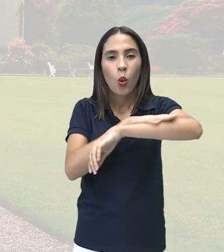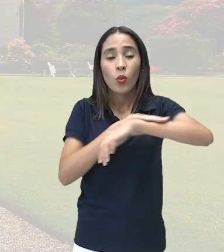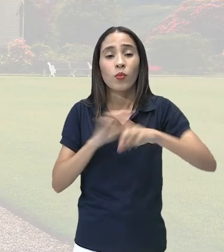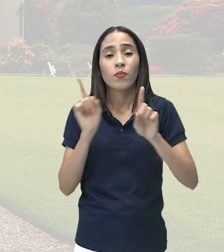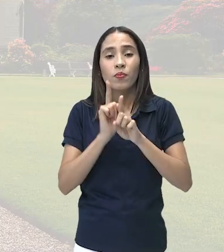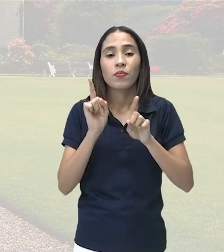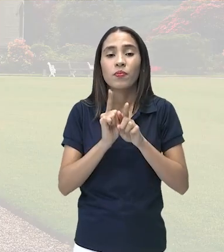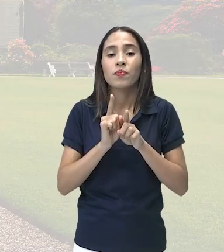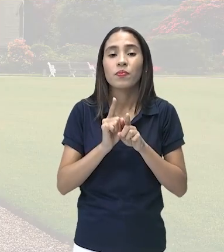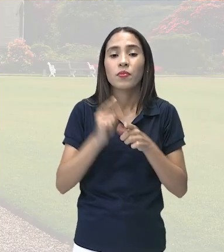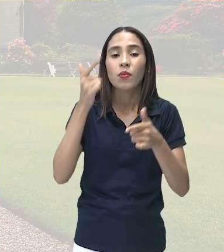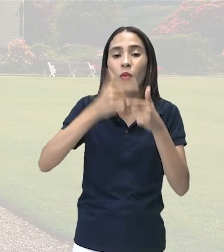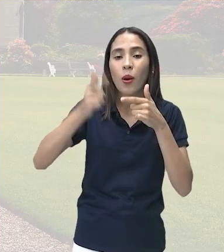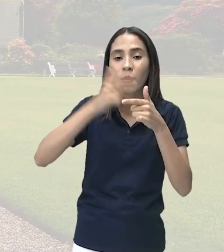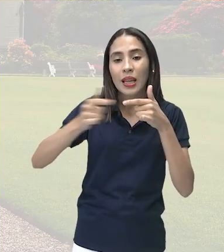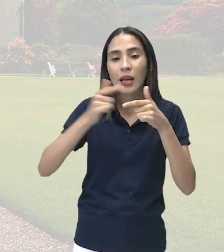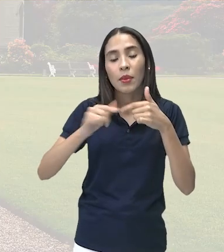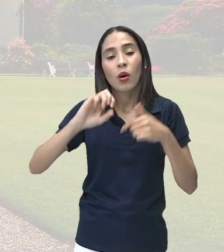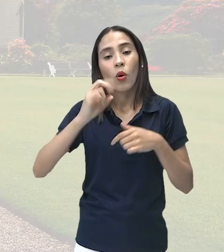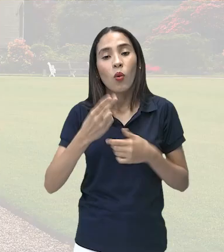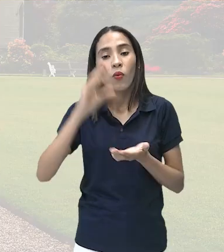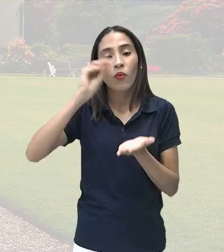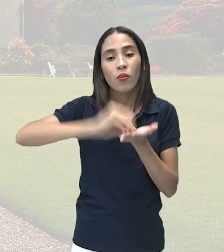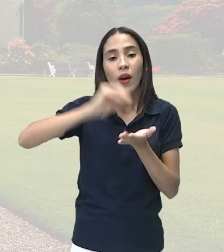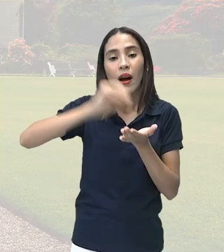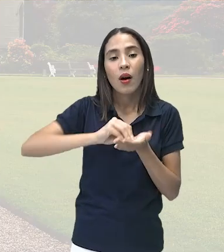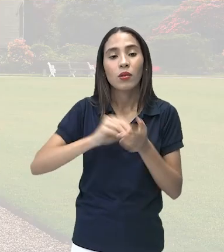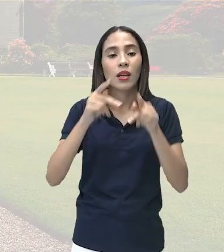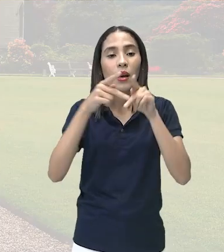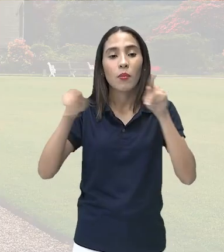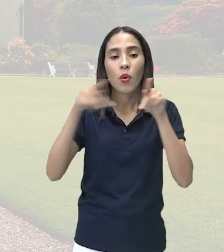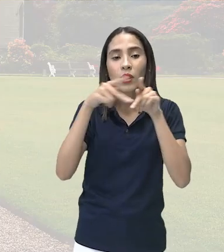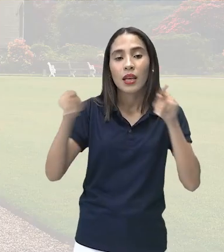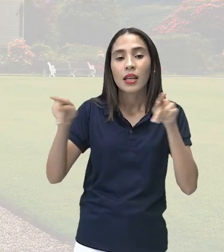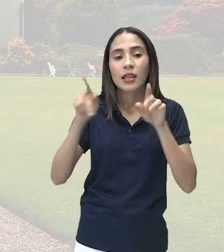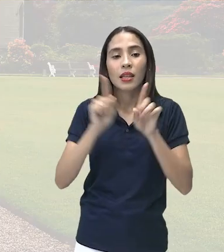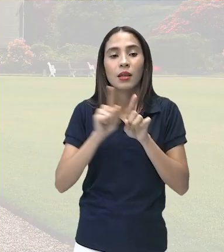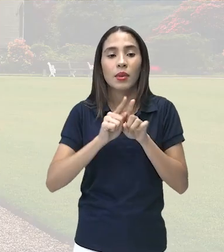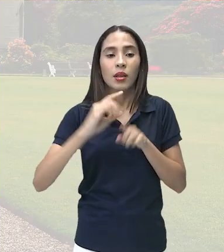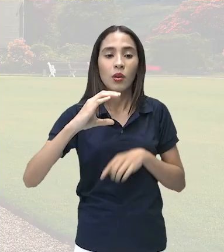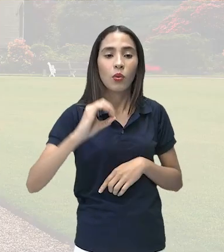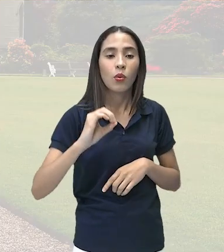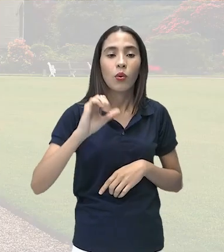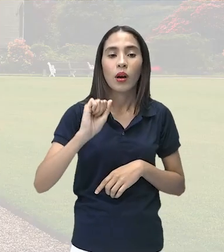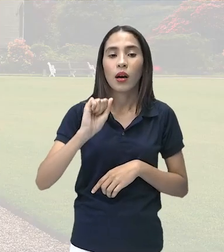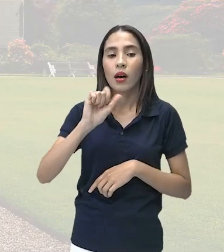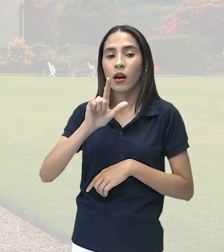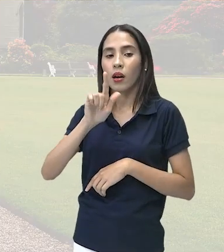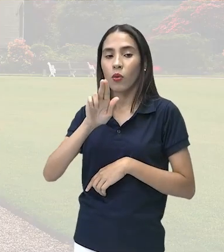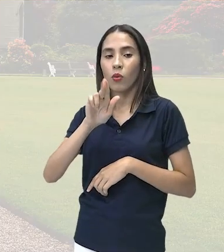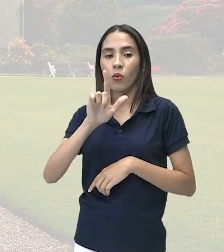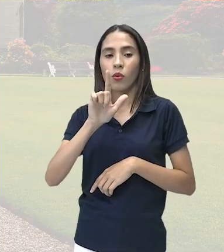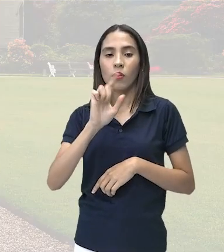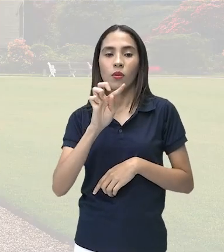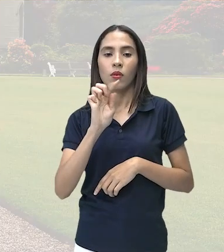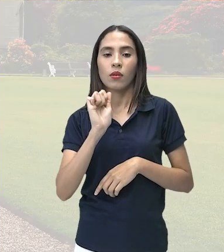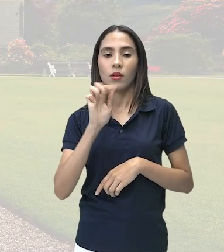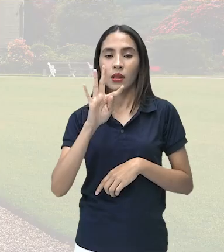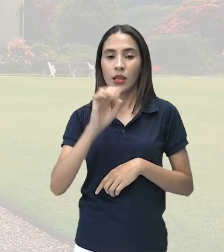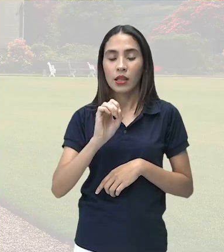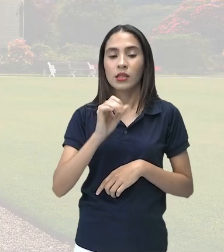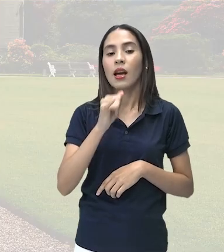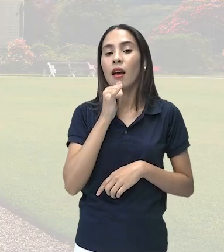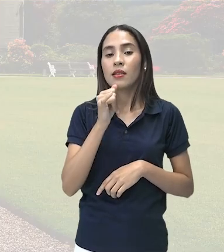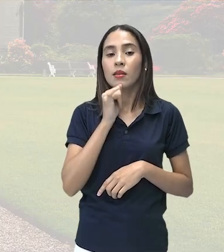causada pela deficiência ou mesmo a ausência completa de proteínas coagulantes. São elas o